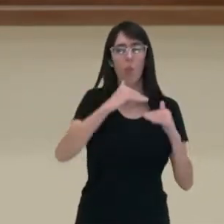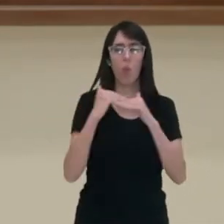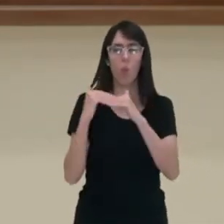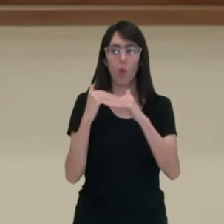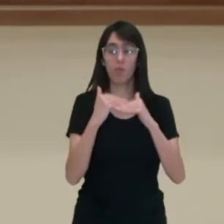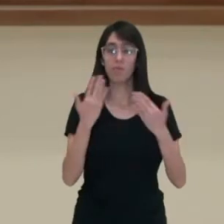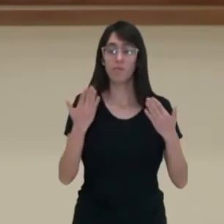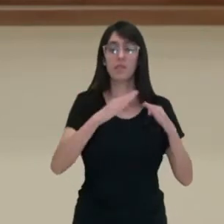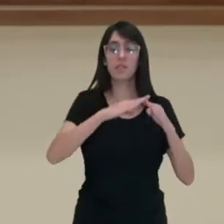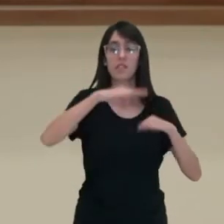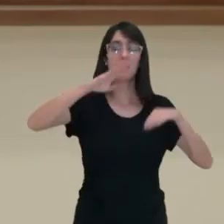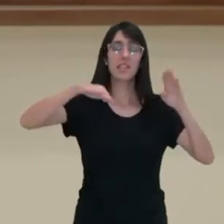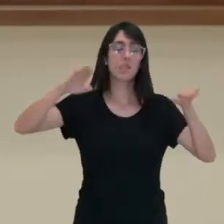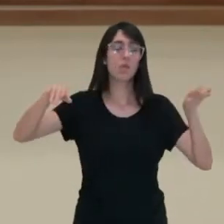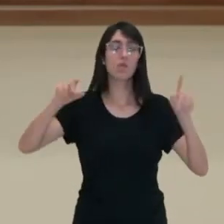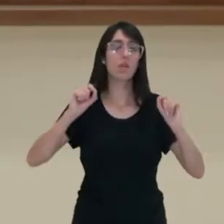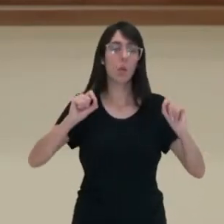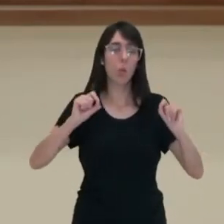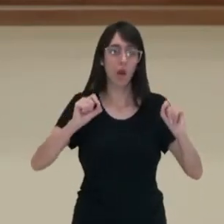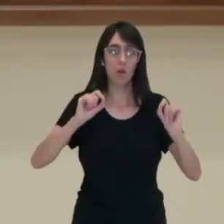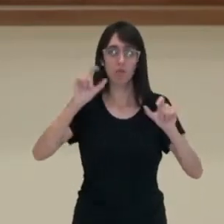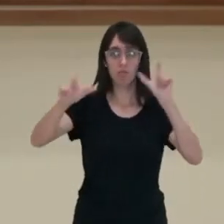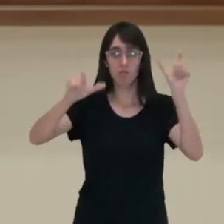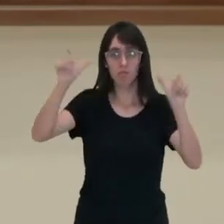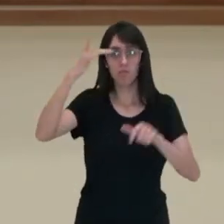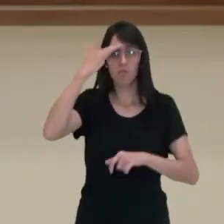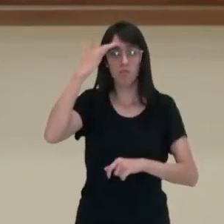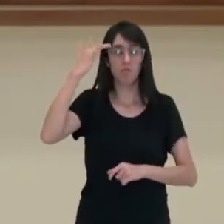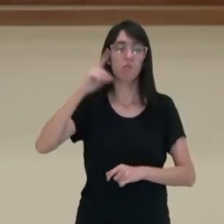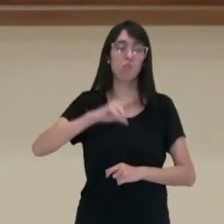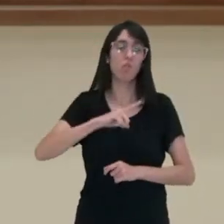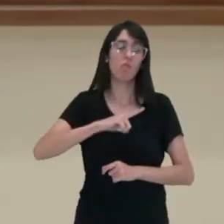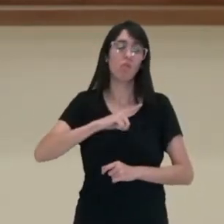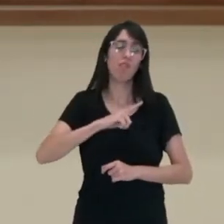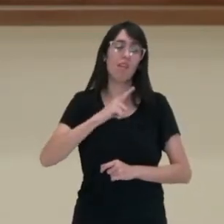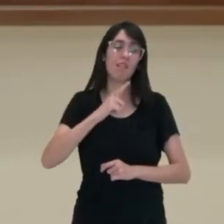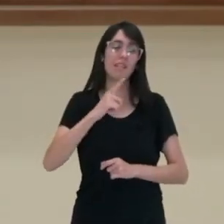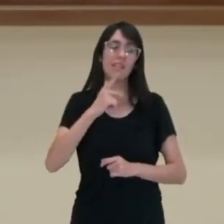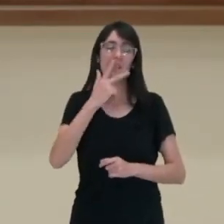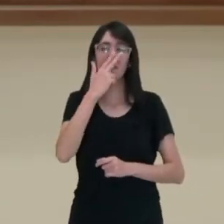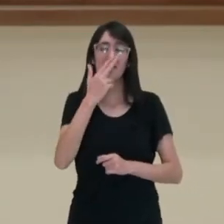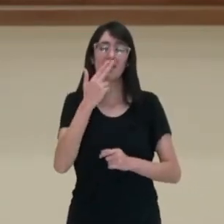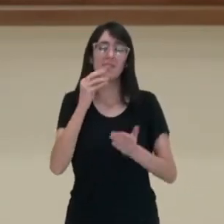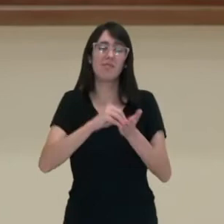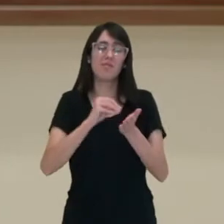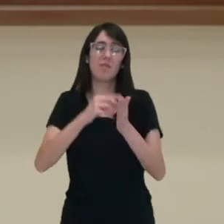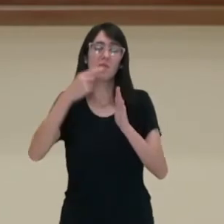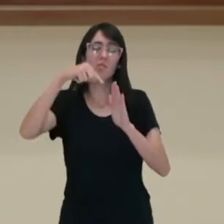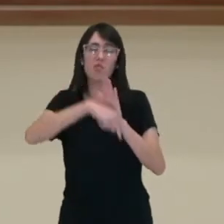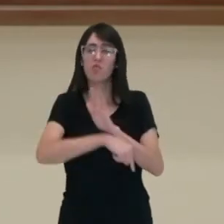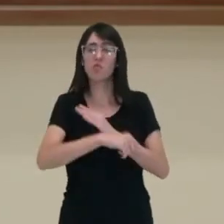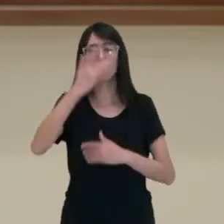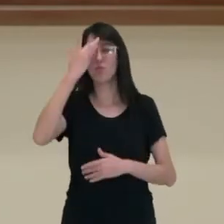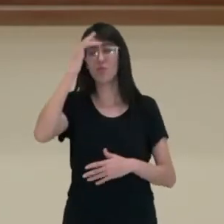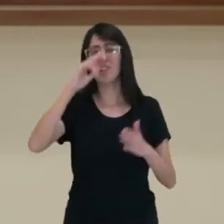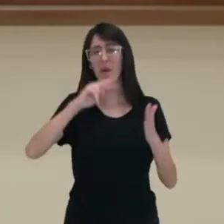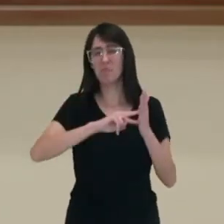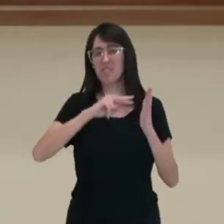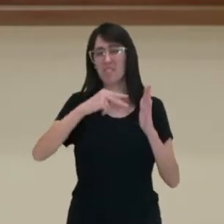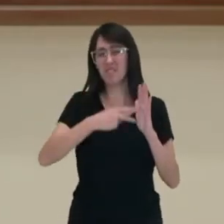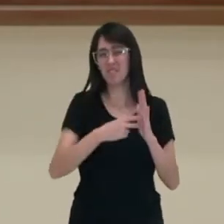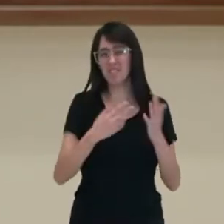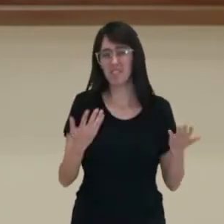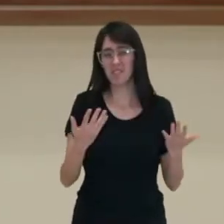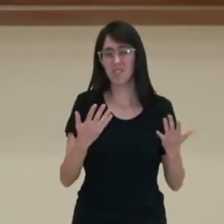de desigualdades, as pessoas, no geral, têm visões muito superficiais da desigualdade, podem até compreender